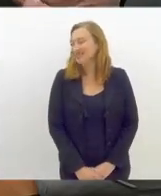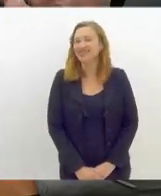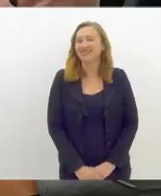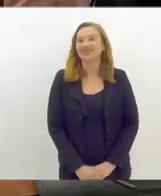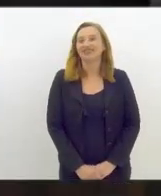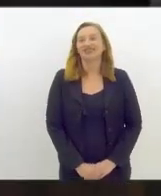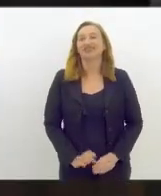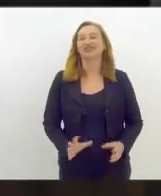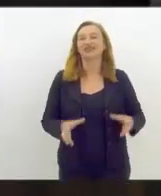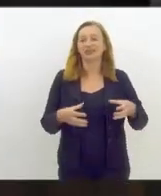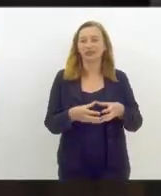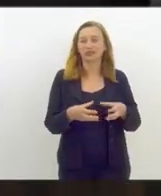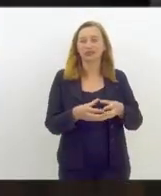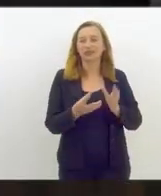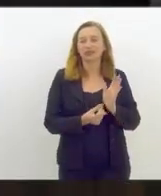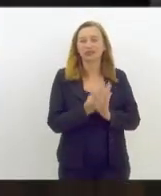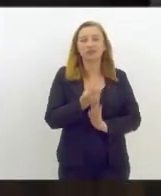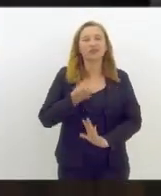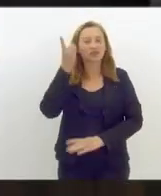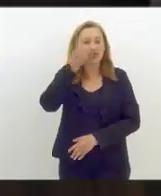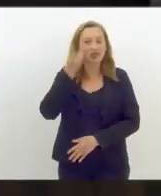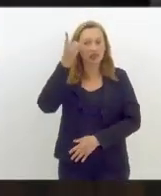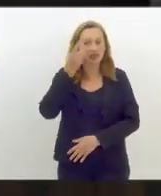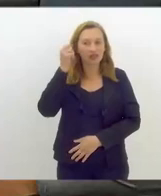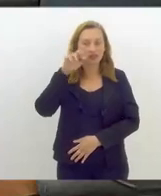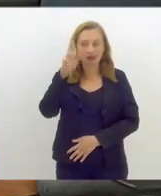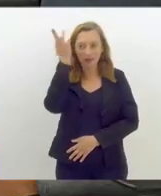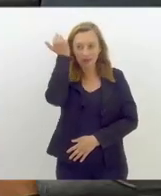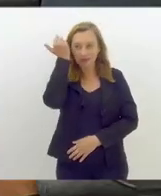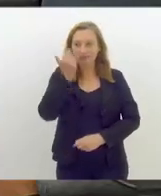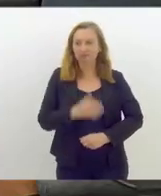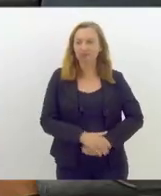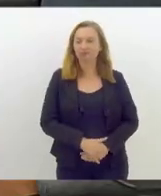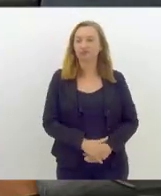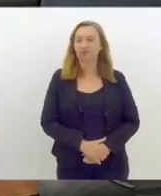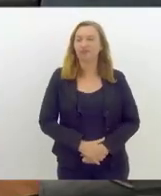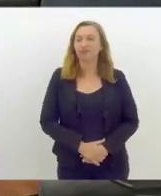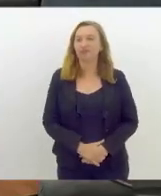Pela Comissão de Orçamento, deputado Eliomar.